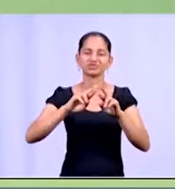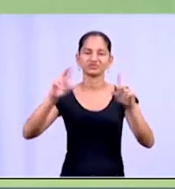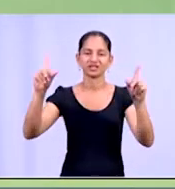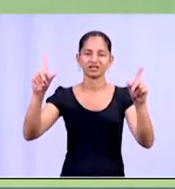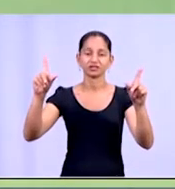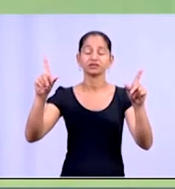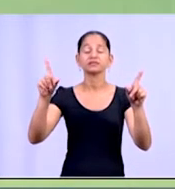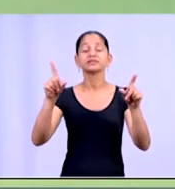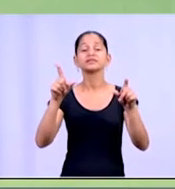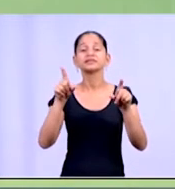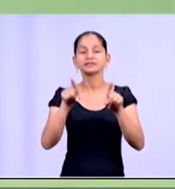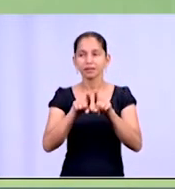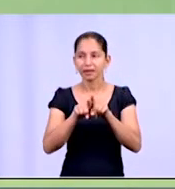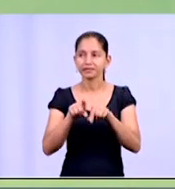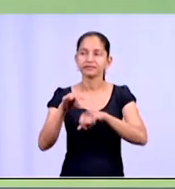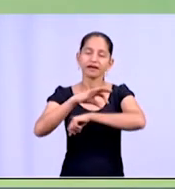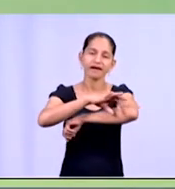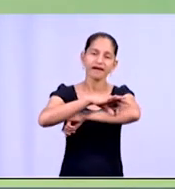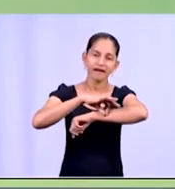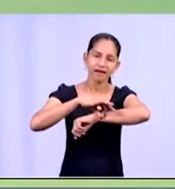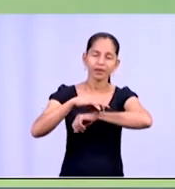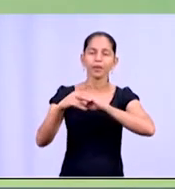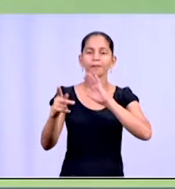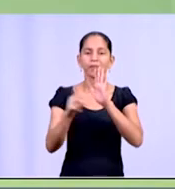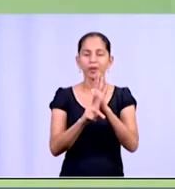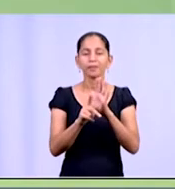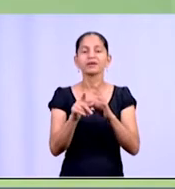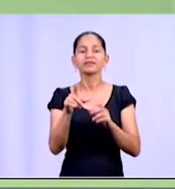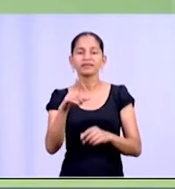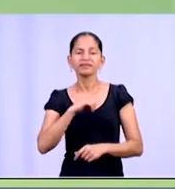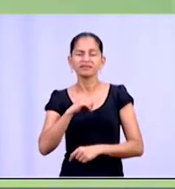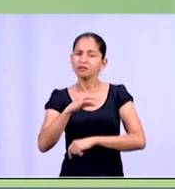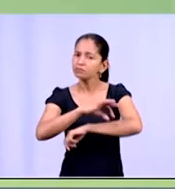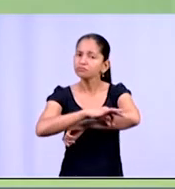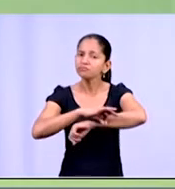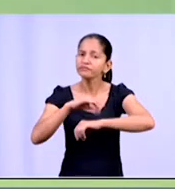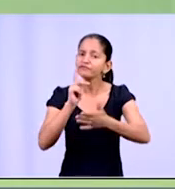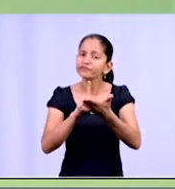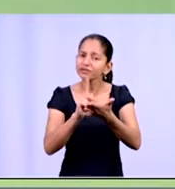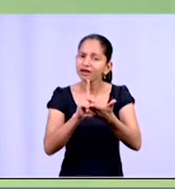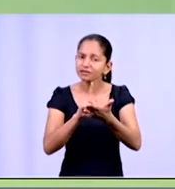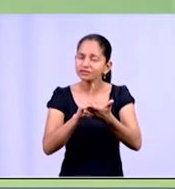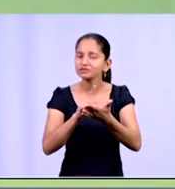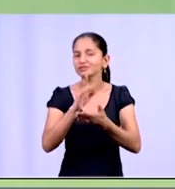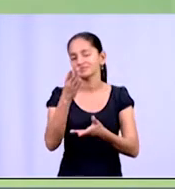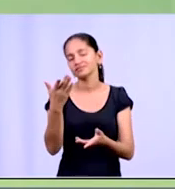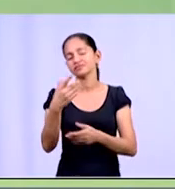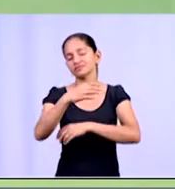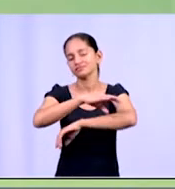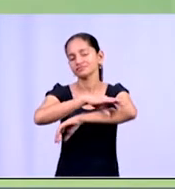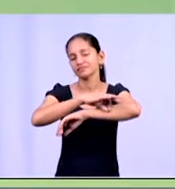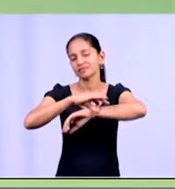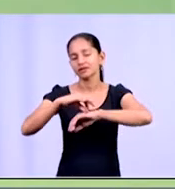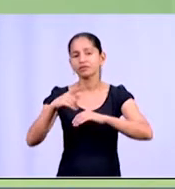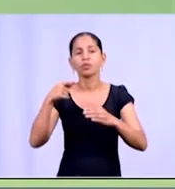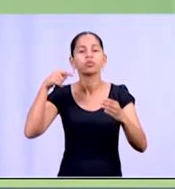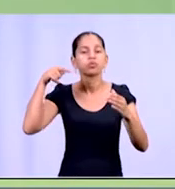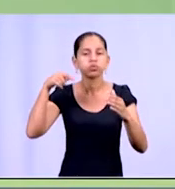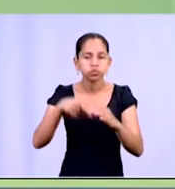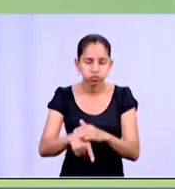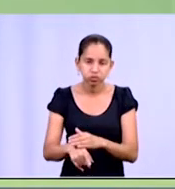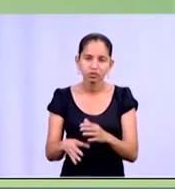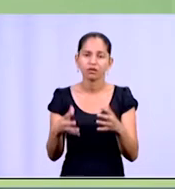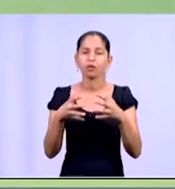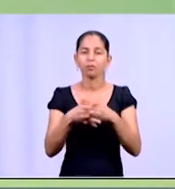Essa régua de cálculo, né? Ela era realmente uma régua que me permitia fazer cálculos, né, um pouquinho mais complexos. Ele dava, a